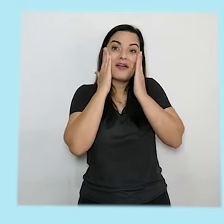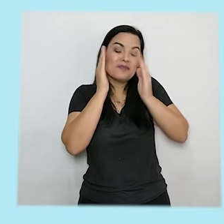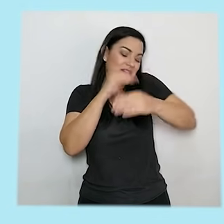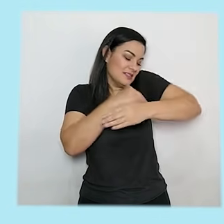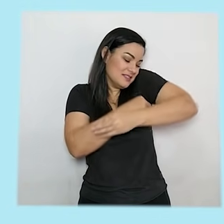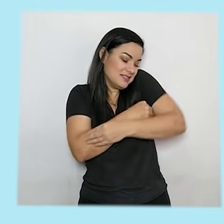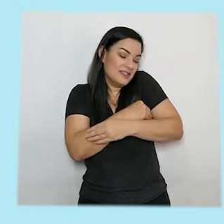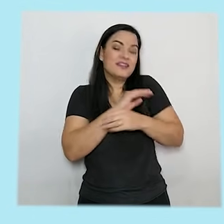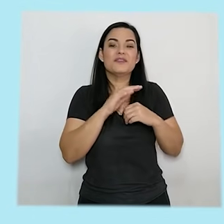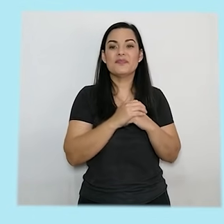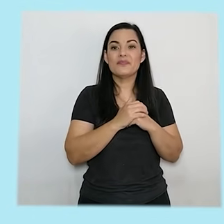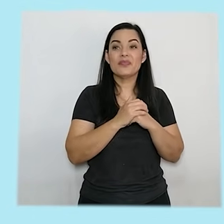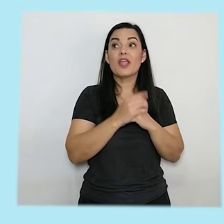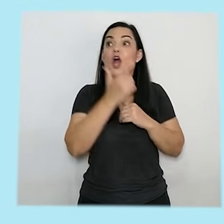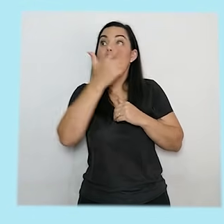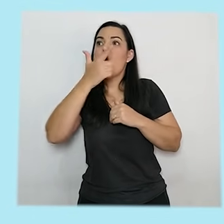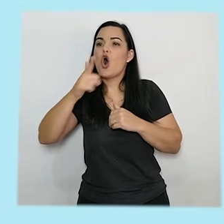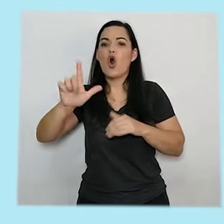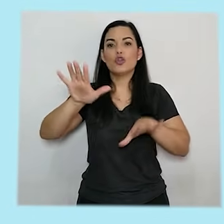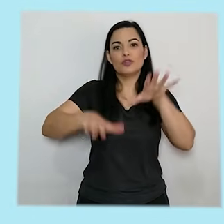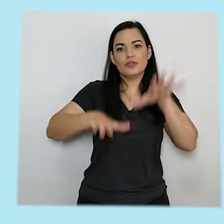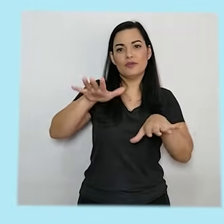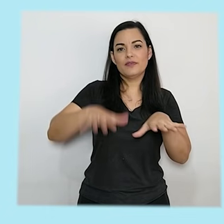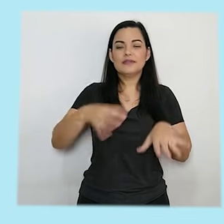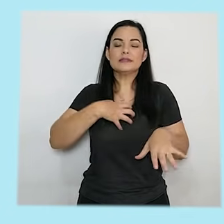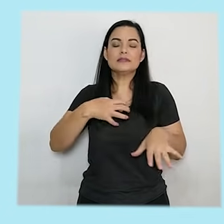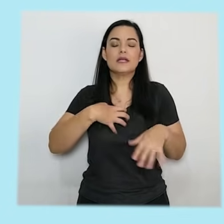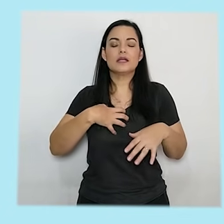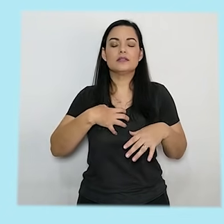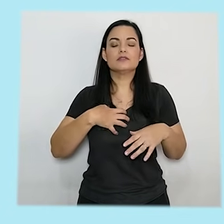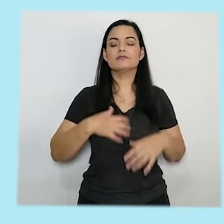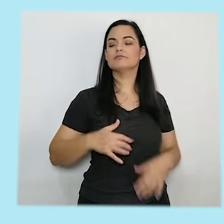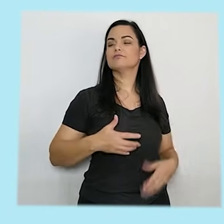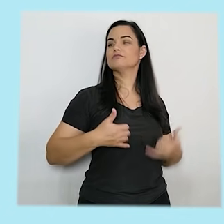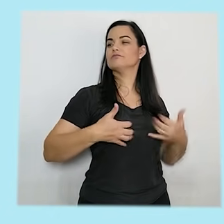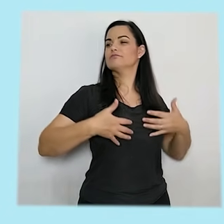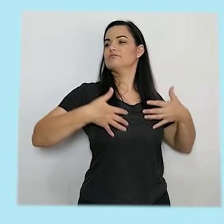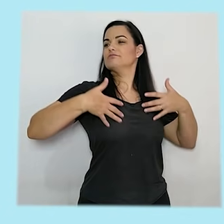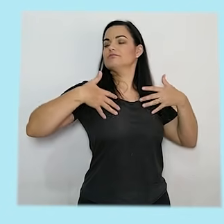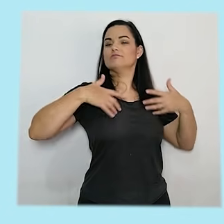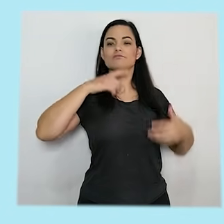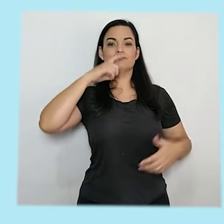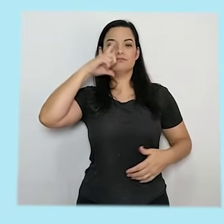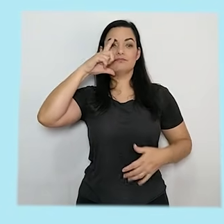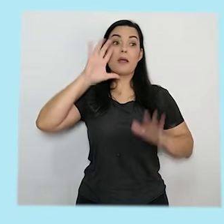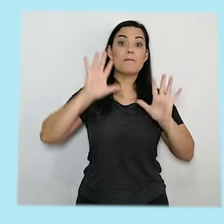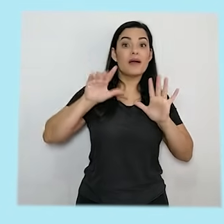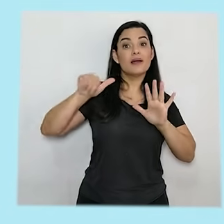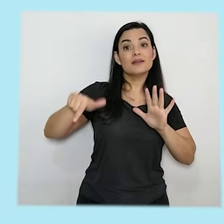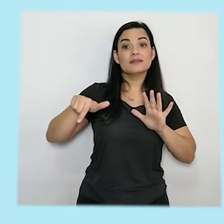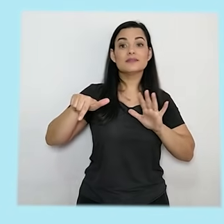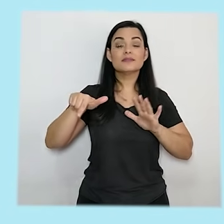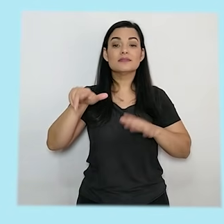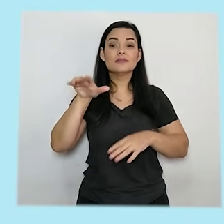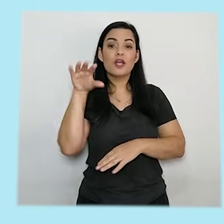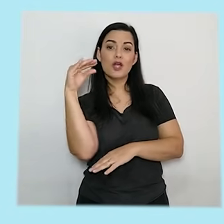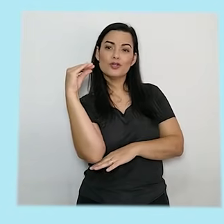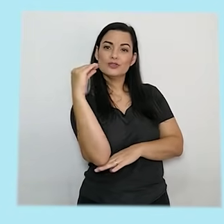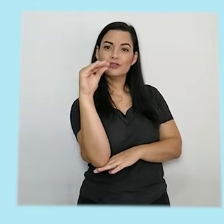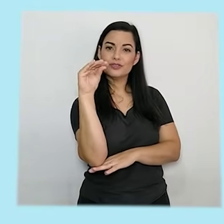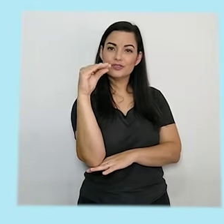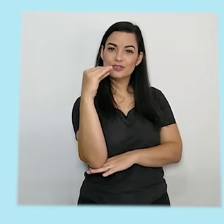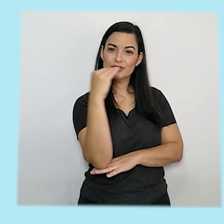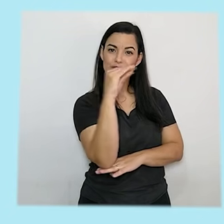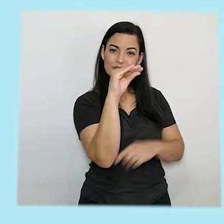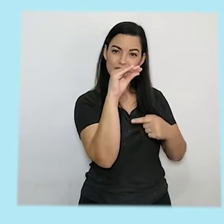lugar, tivesse ficado envaidecido, mas ele não. Seu coração era muito bom